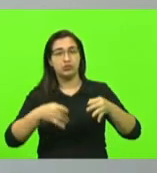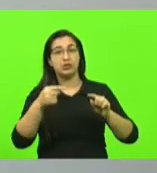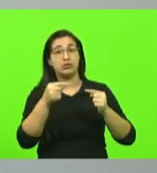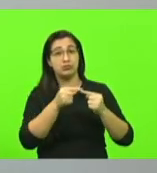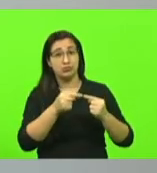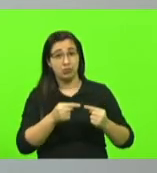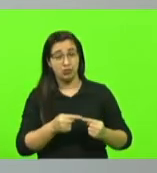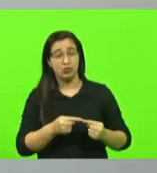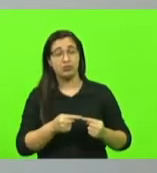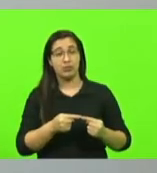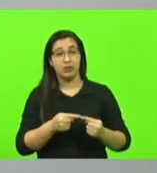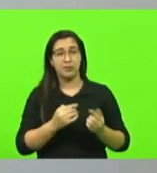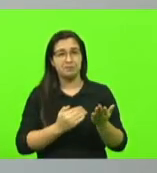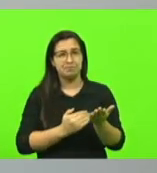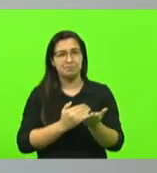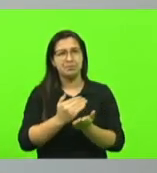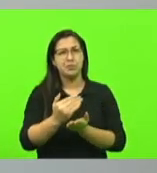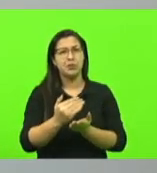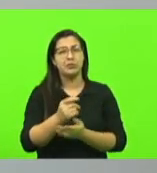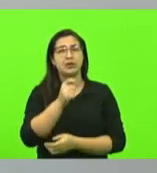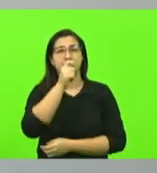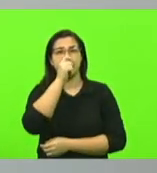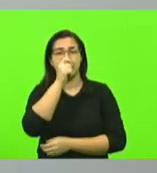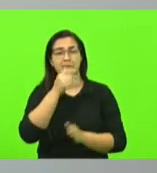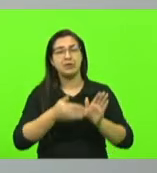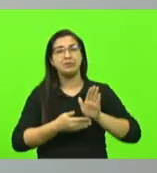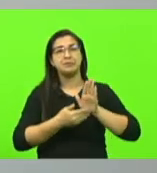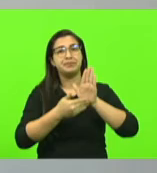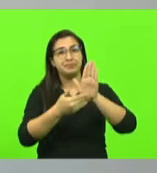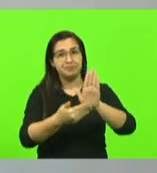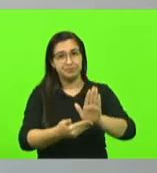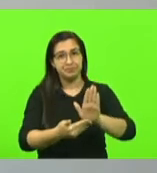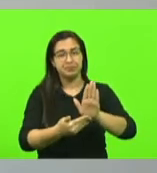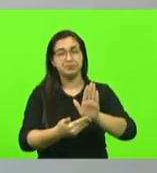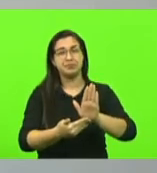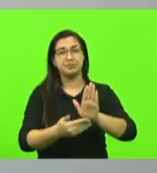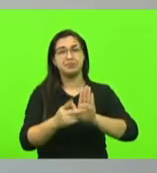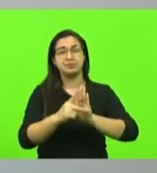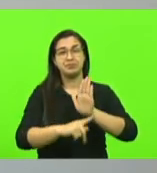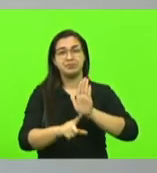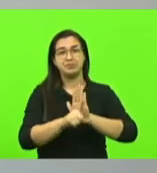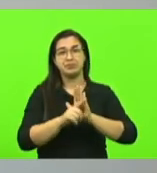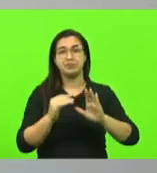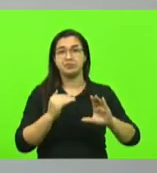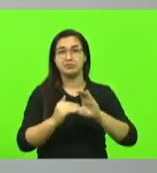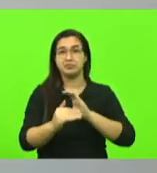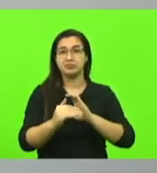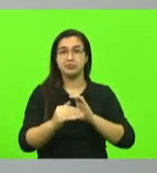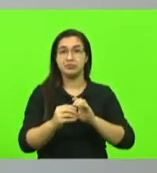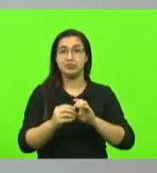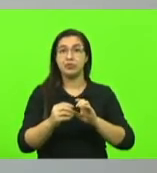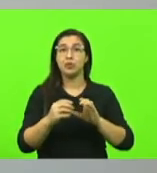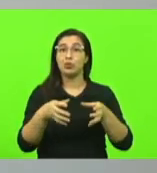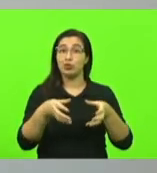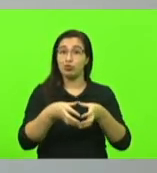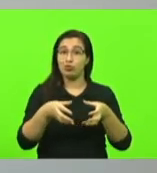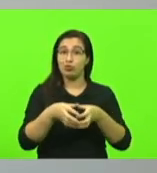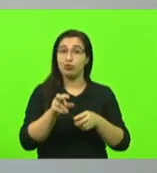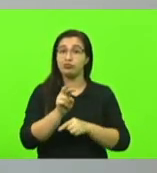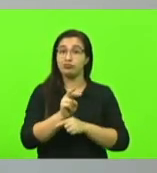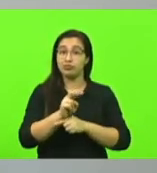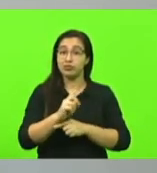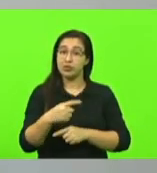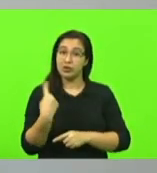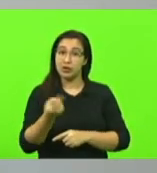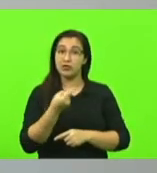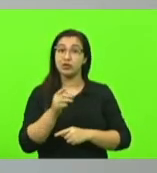partir deste momento, o deputado João Amin apresentou esse projeto e aí eu encaminhei para esse grupo de protetoras e nós colaboramos,